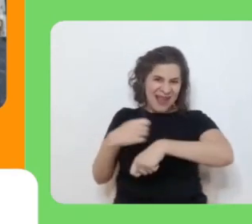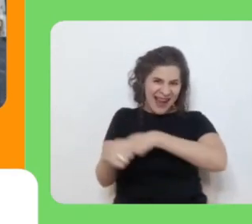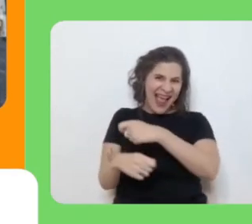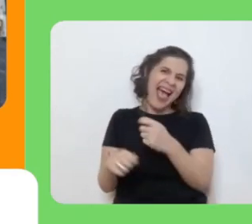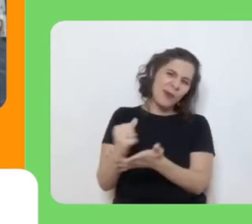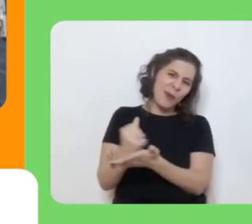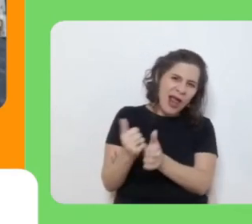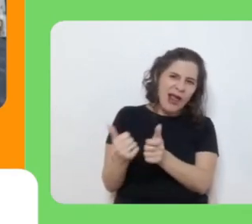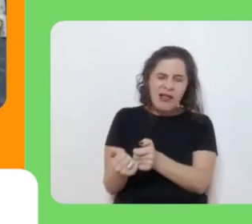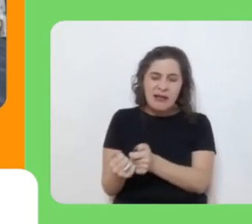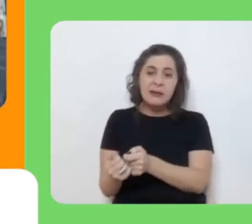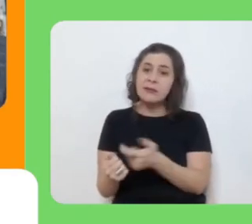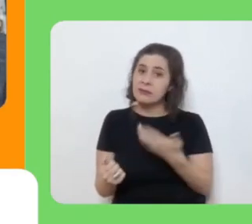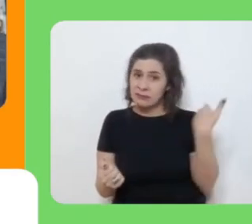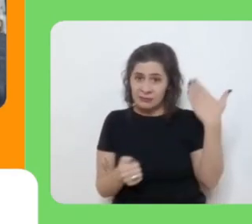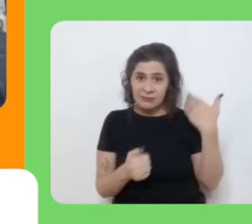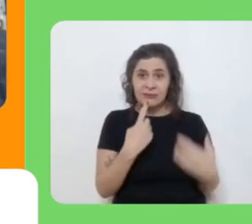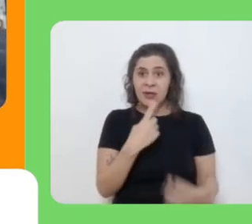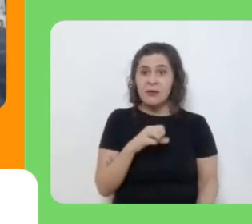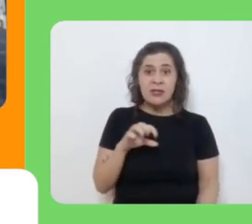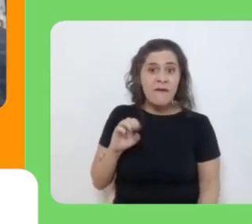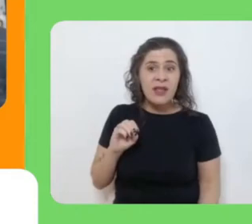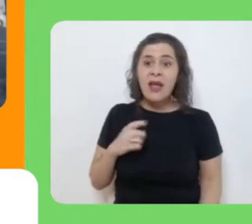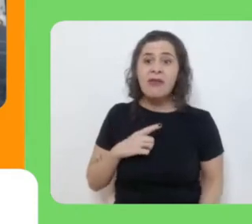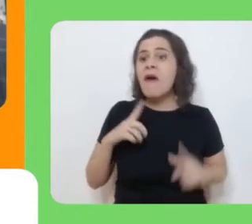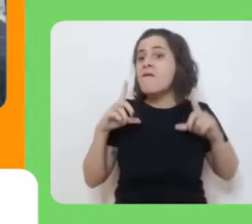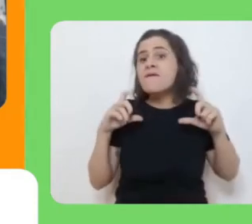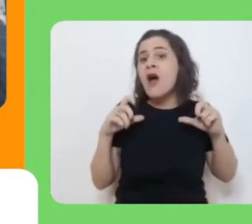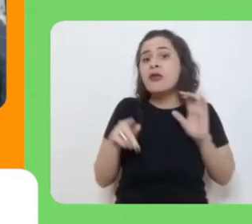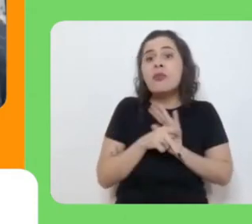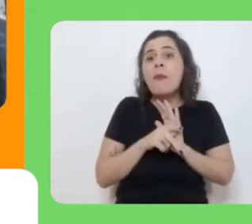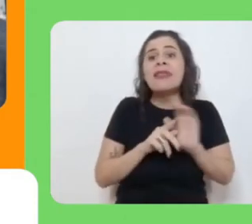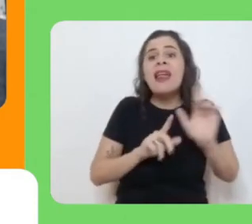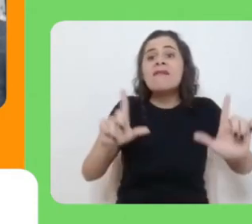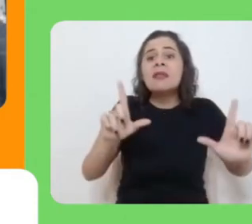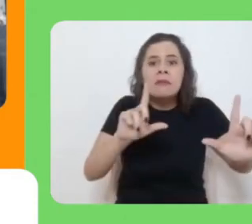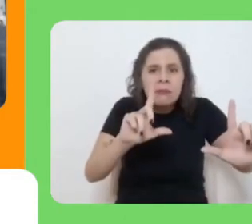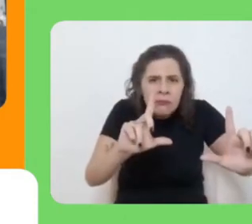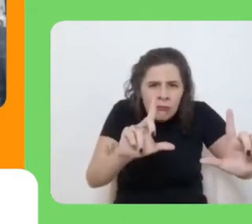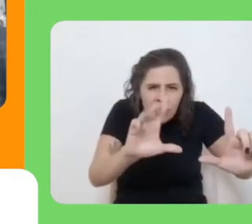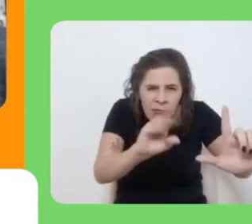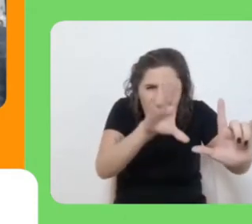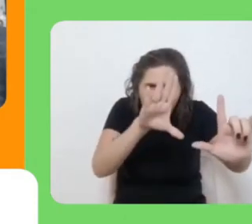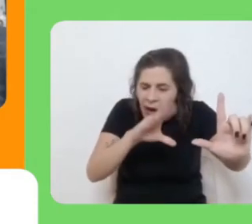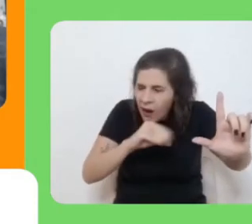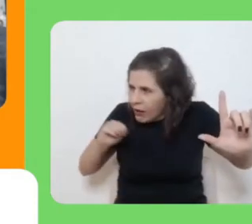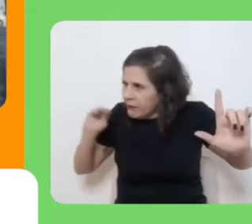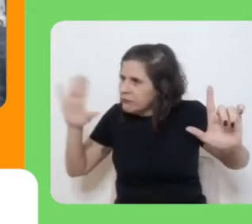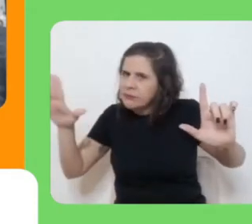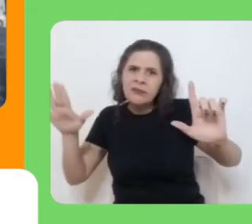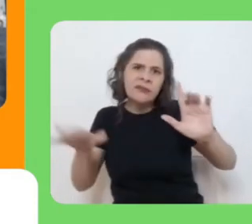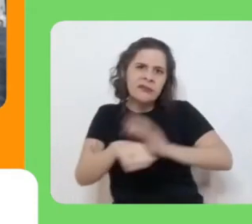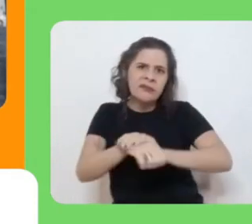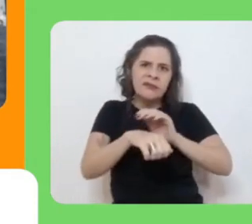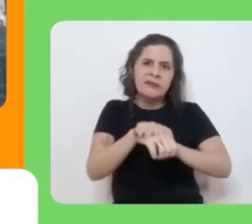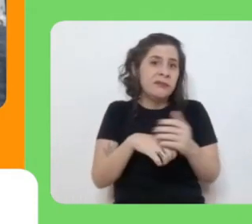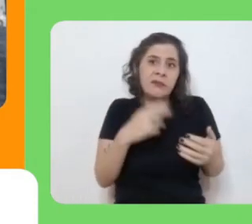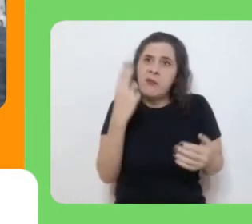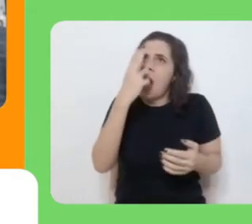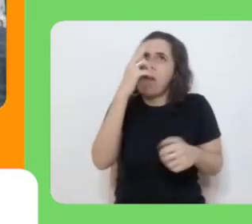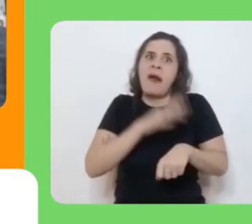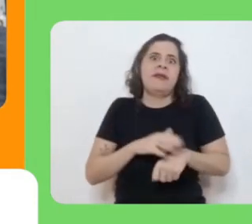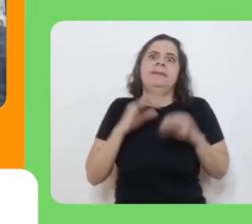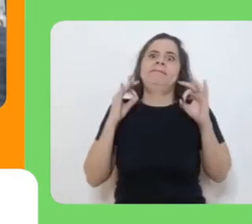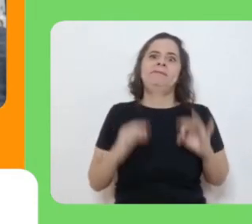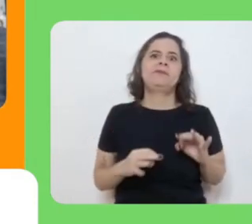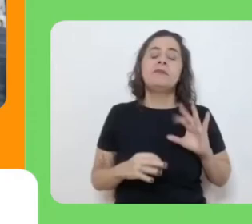review tirando foto de televisão, né? Era um negócio, uma universidade de loucos, assim, não dava para fazer direito.